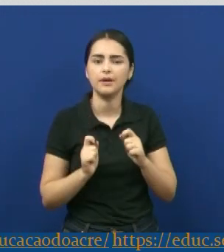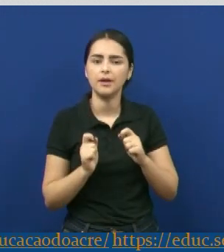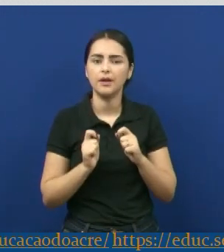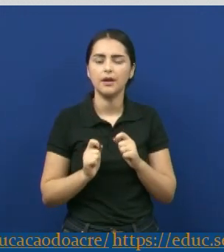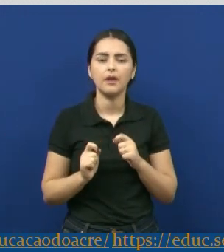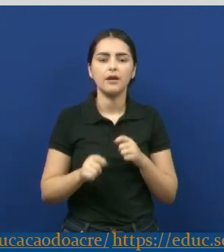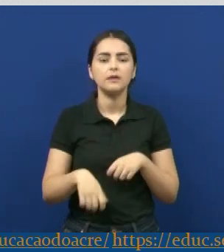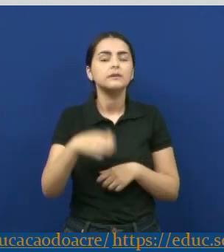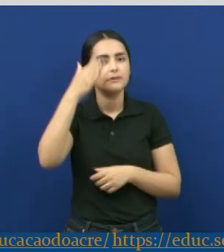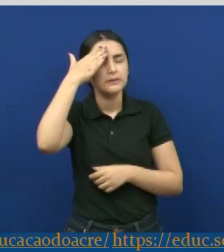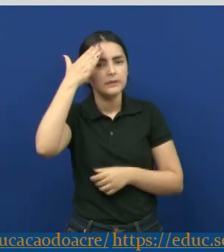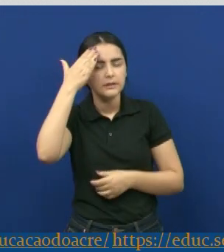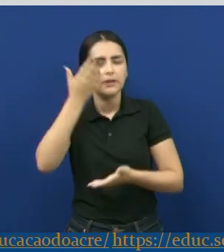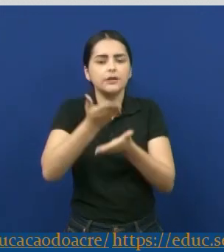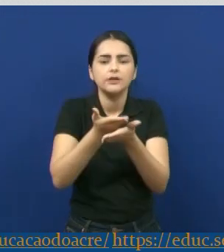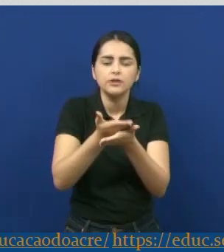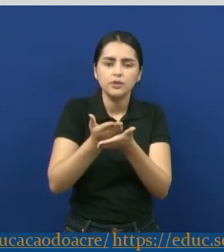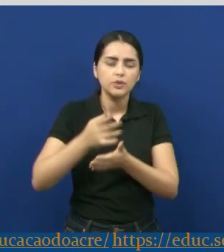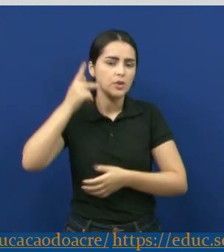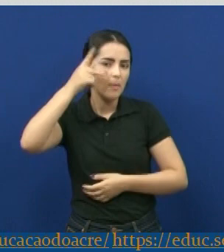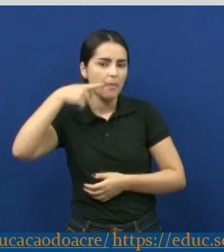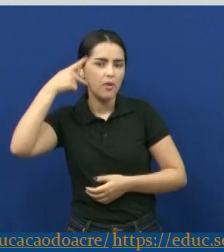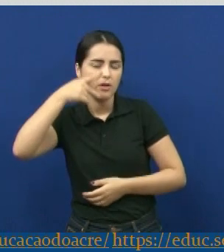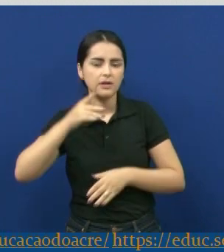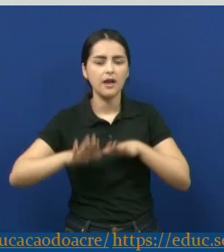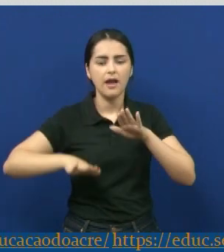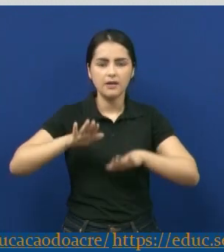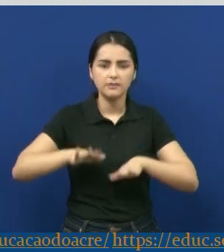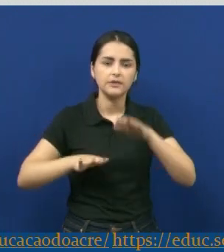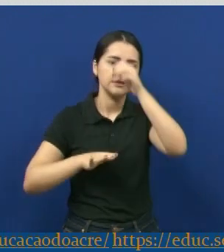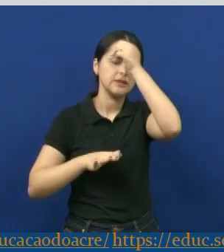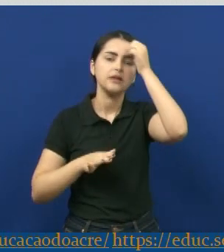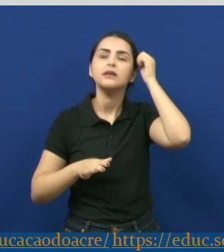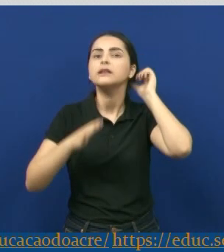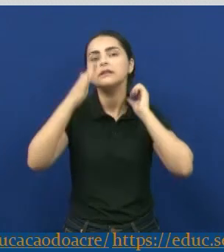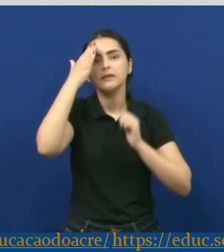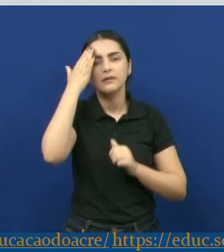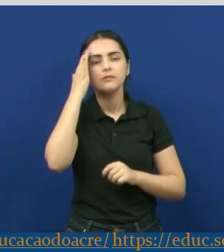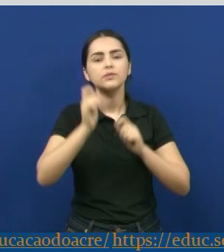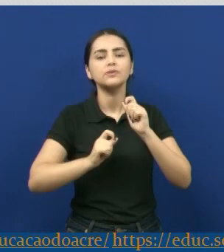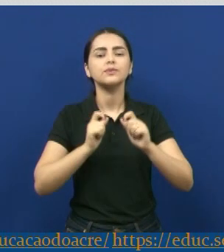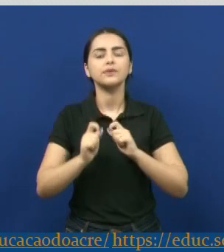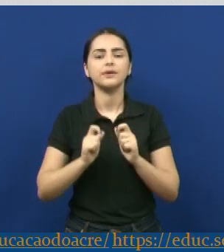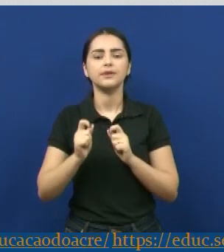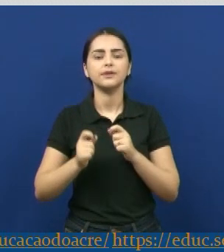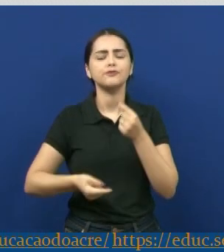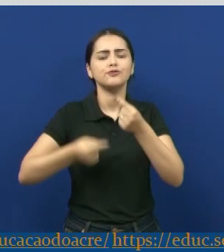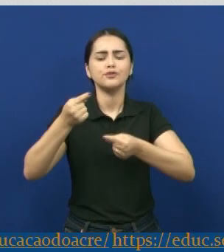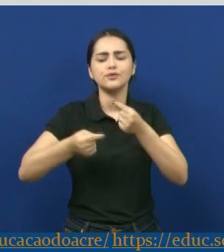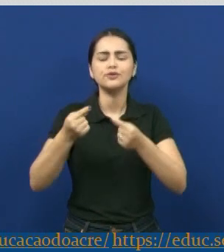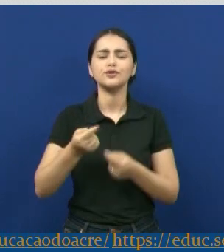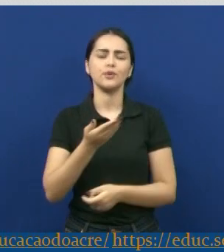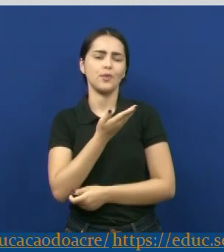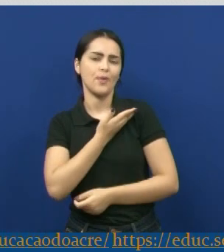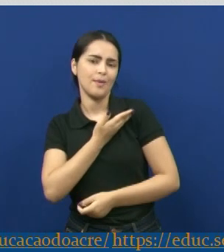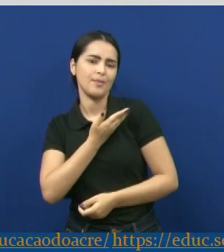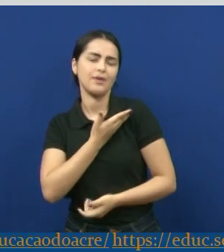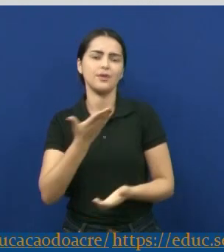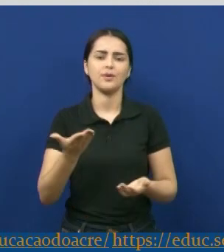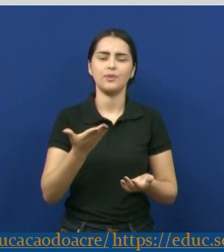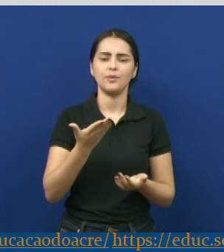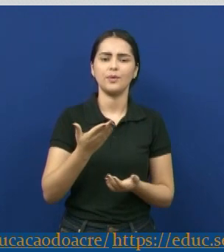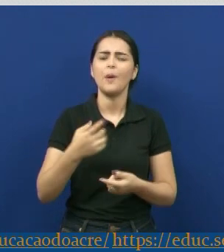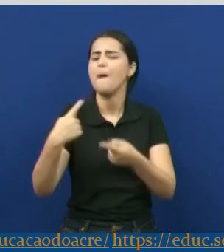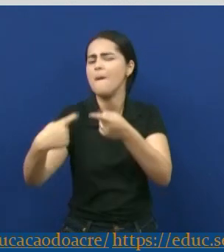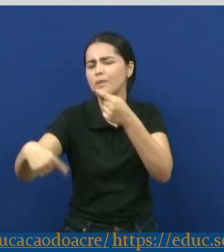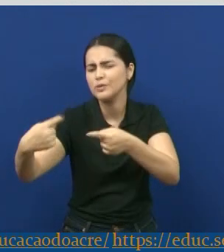fala em política, muitas vezes acabamos o quê? Acabamos discutindo com um amigo, né? Por causa